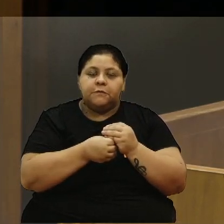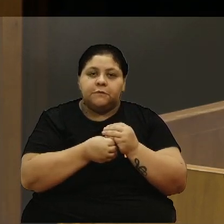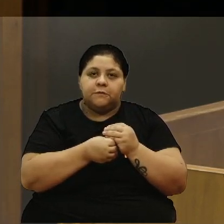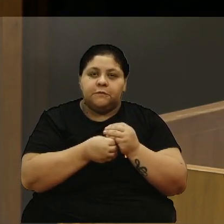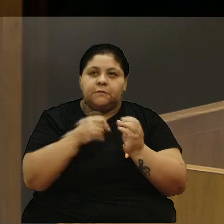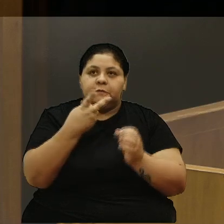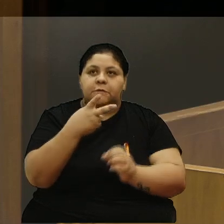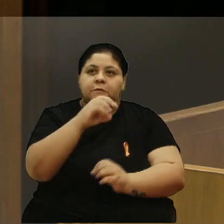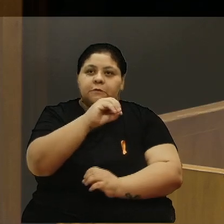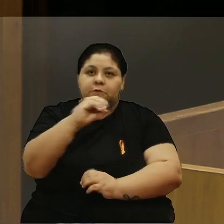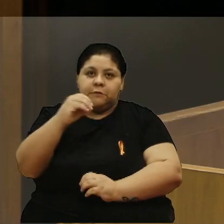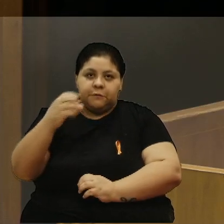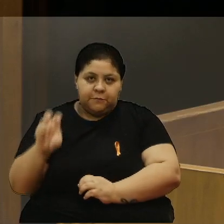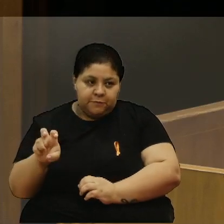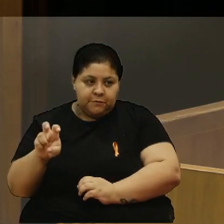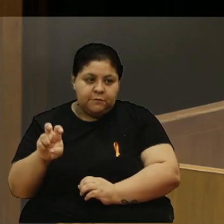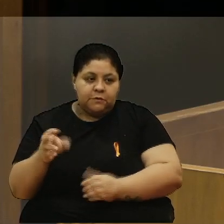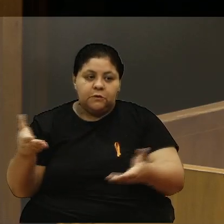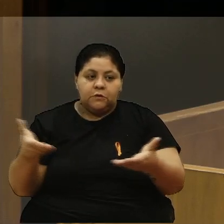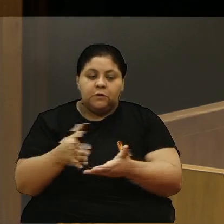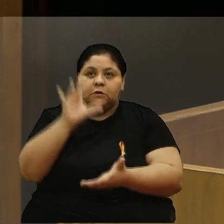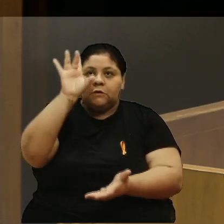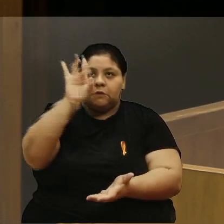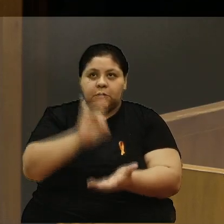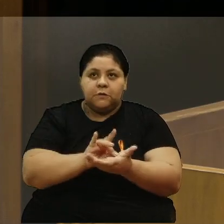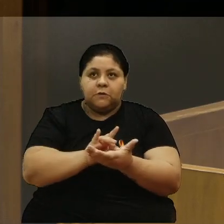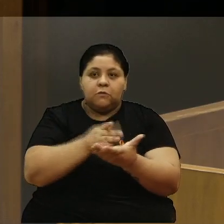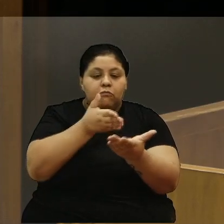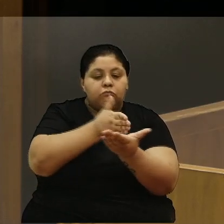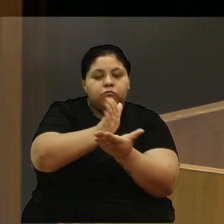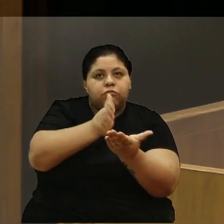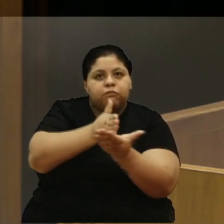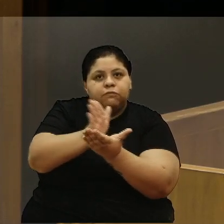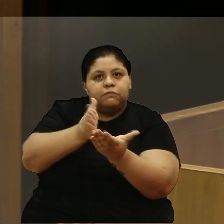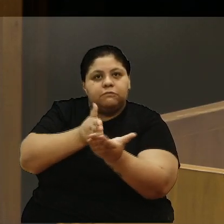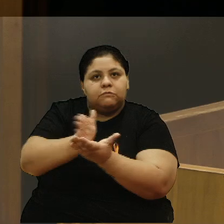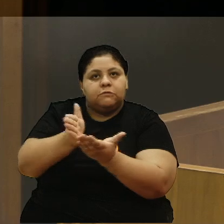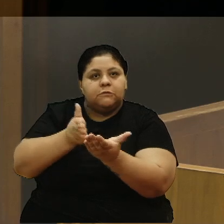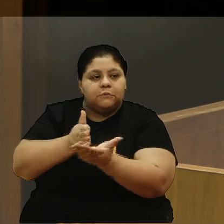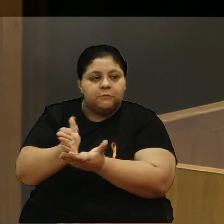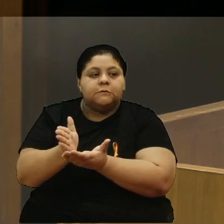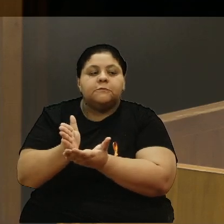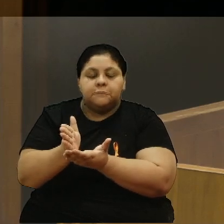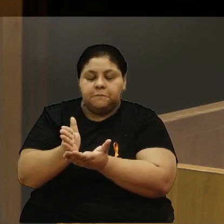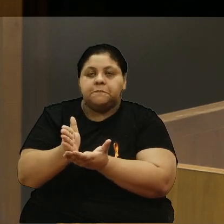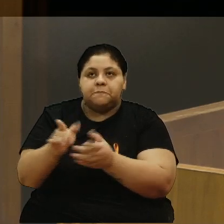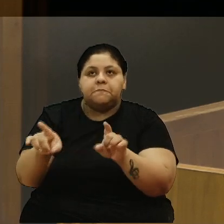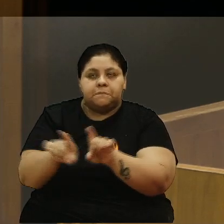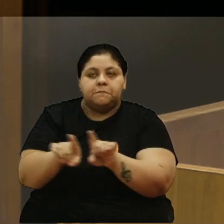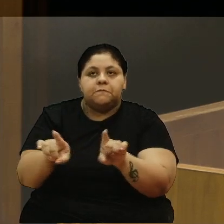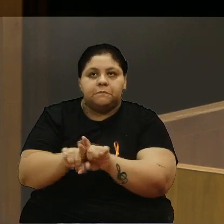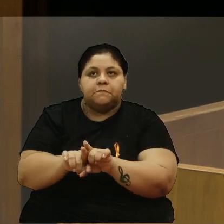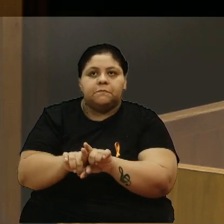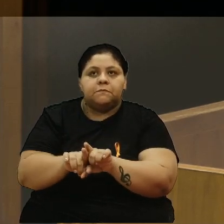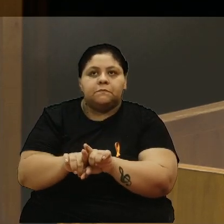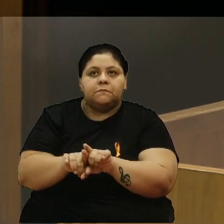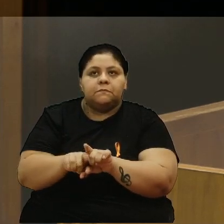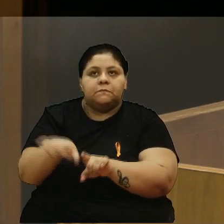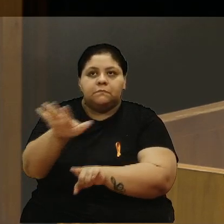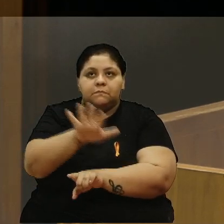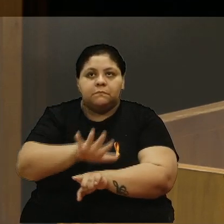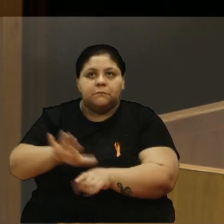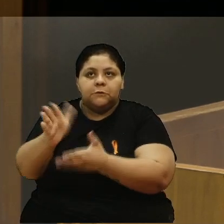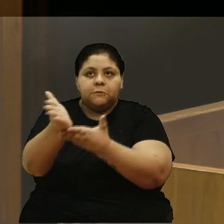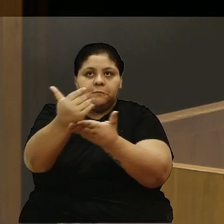de 2005, estabelece diretrizes e restrições de uso e ocupação do solo nas áreas de bacia